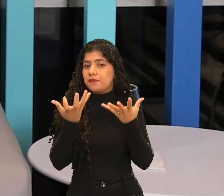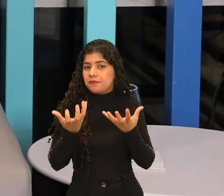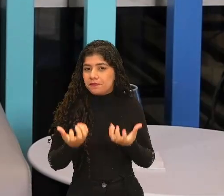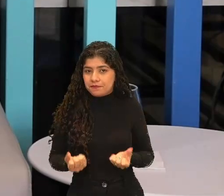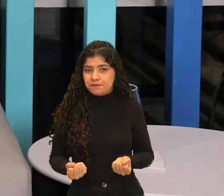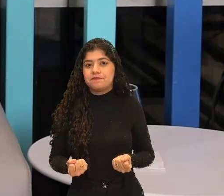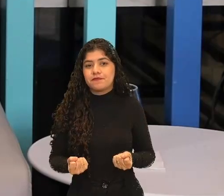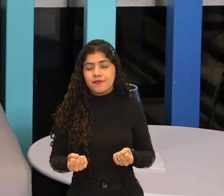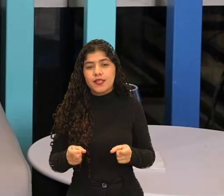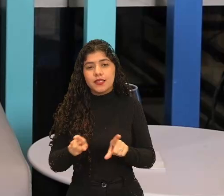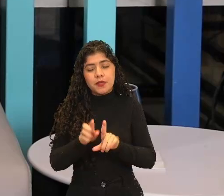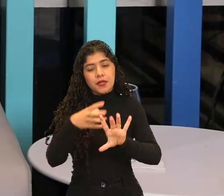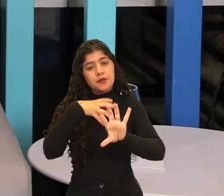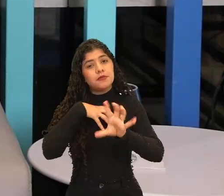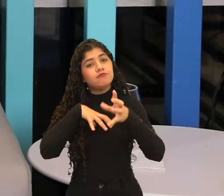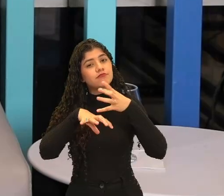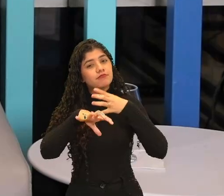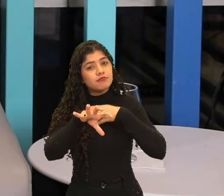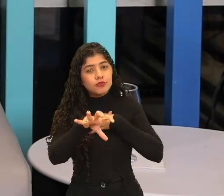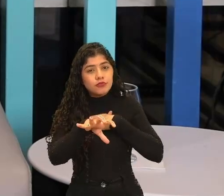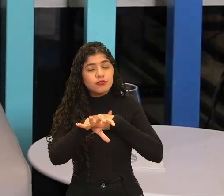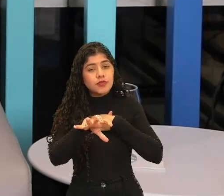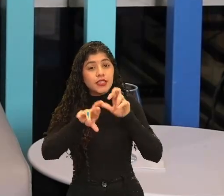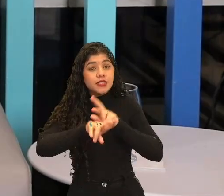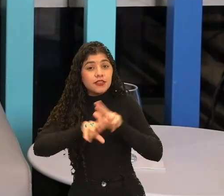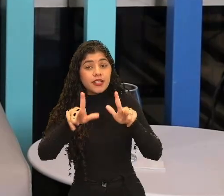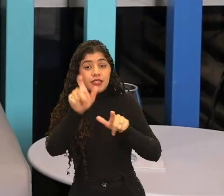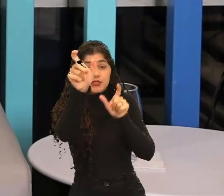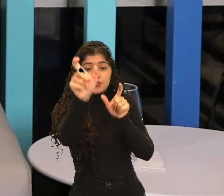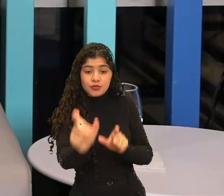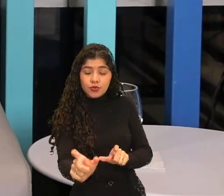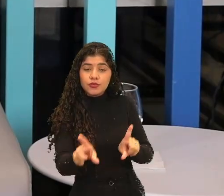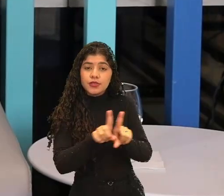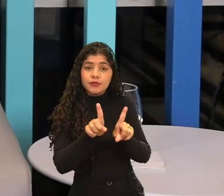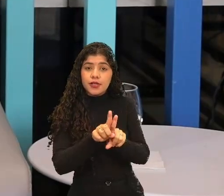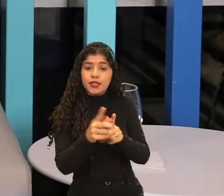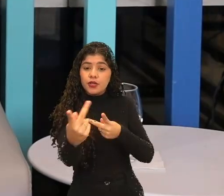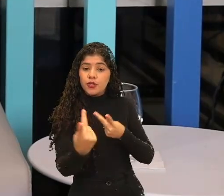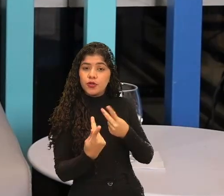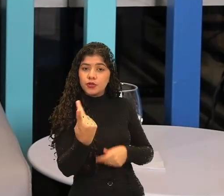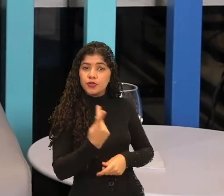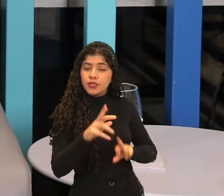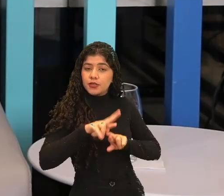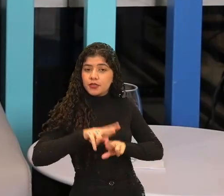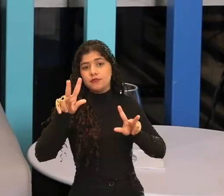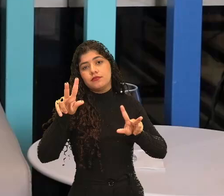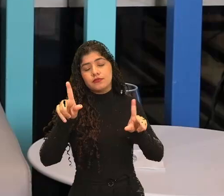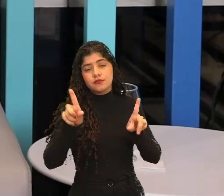falo de compreender o outro dentro da sua peculiaridade, da sua singularidade. E eu falo